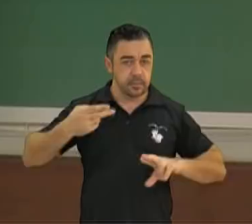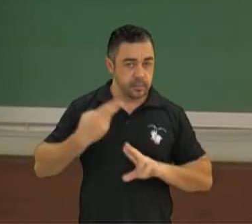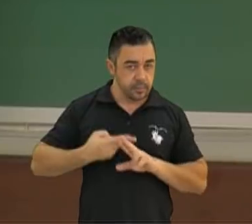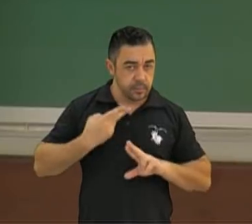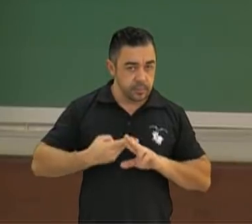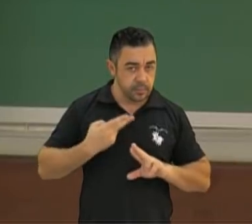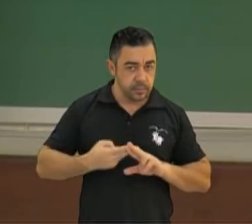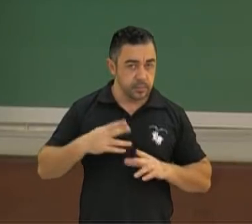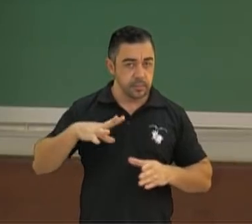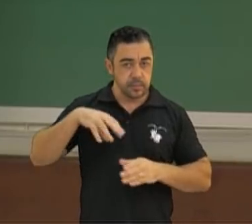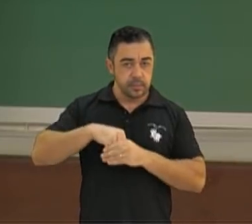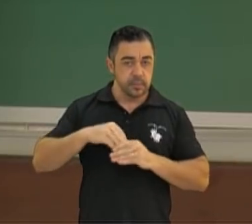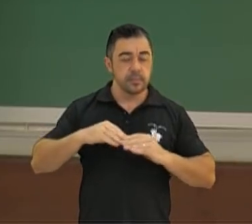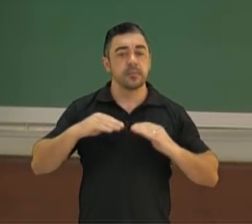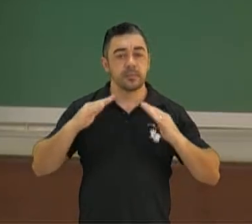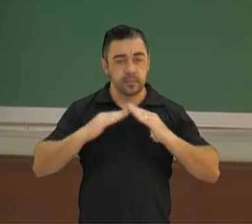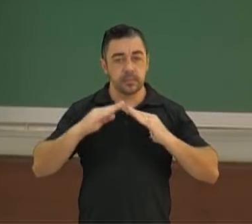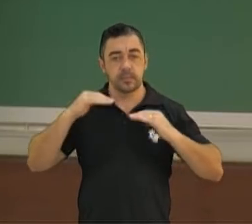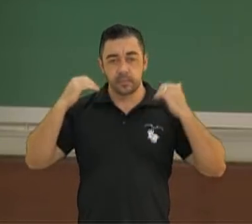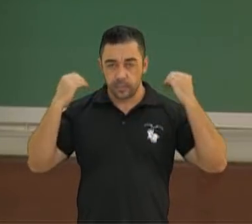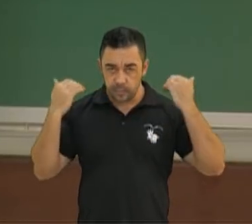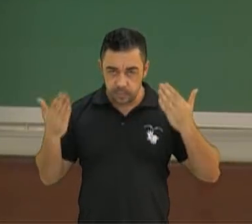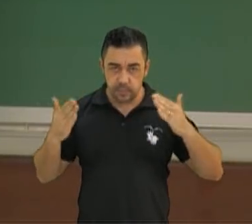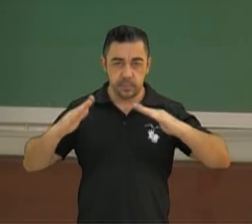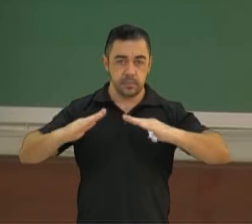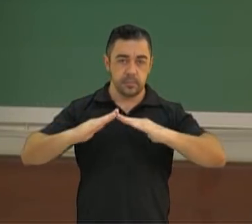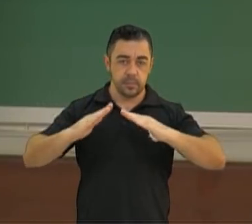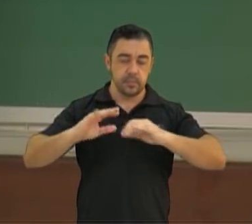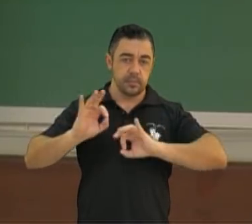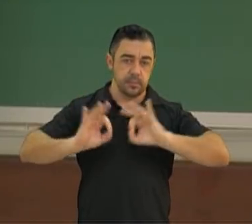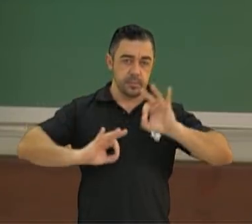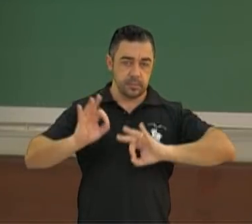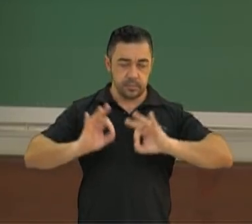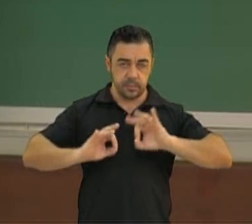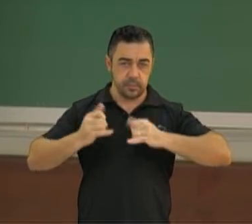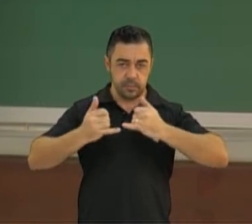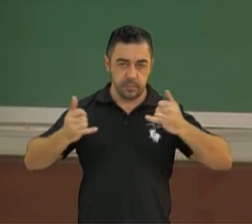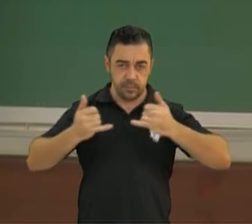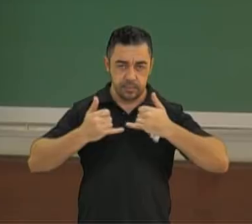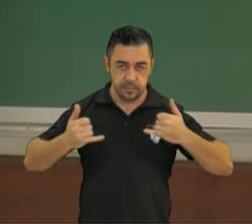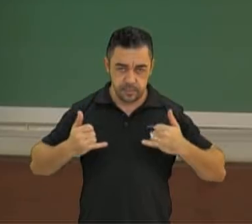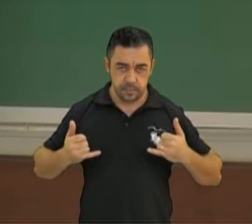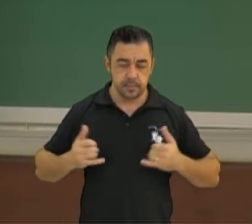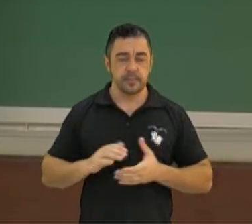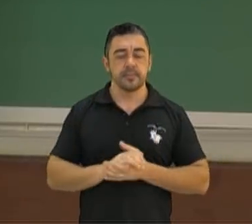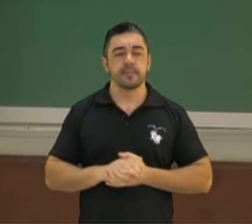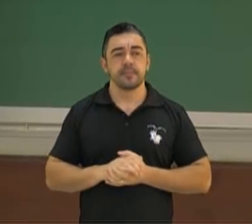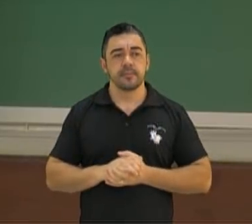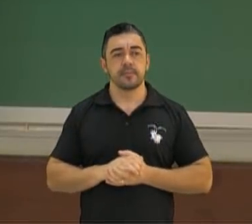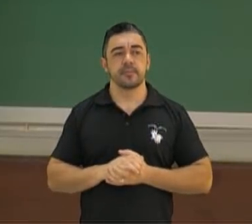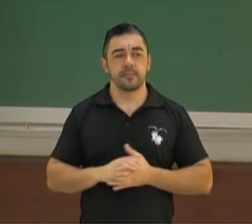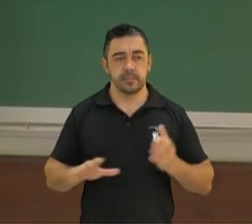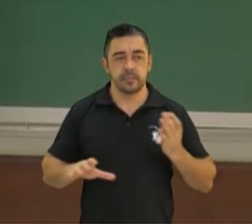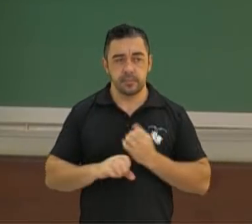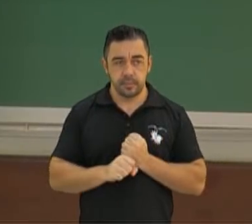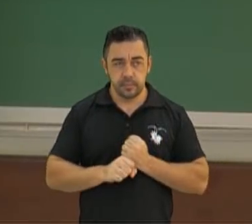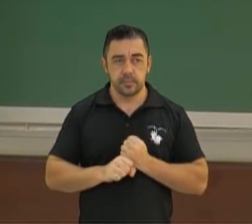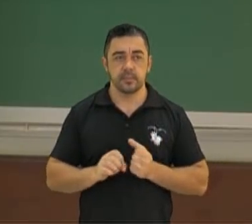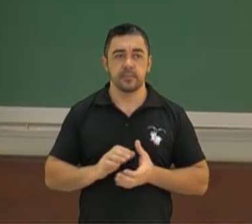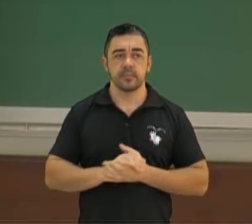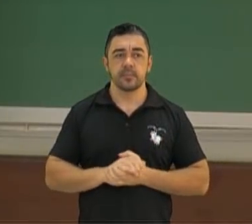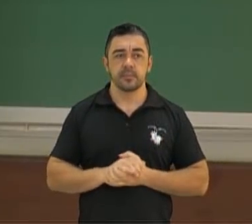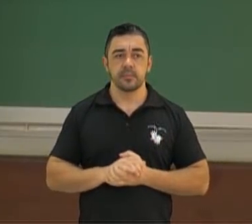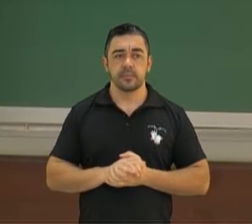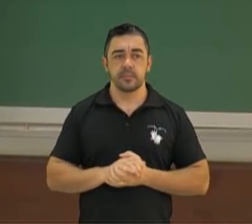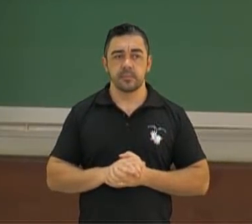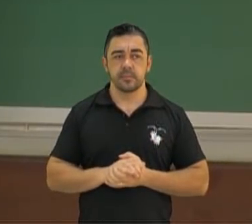irá utilizar na sua casa, tanto na parte externa quanto na parte interna. Então, nós vamos somar esses